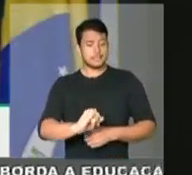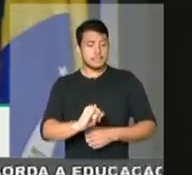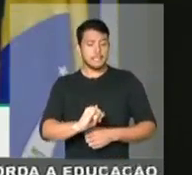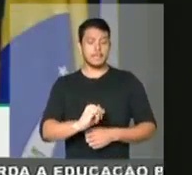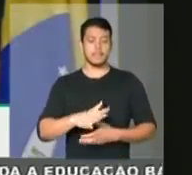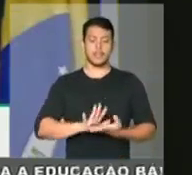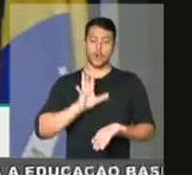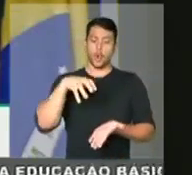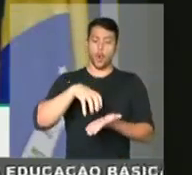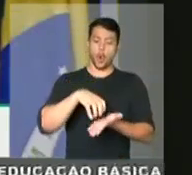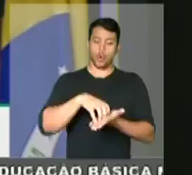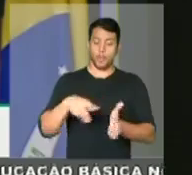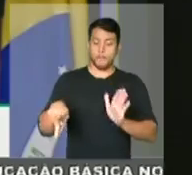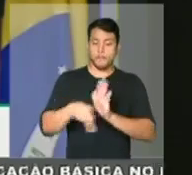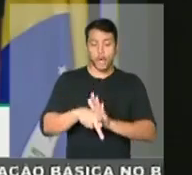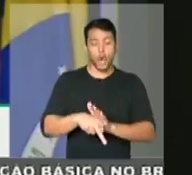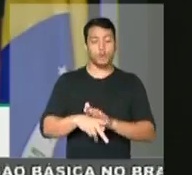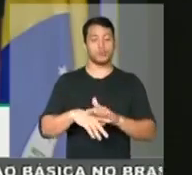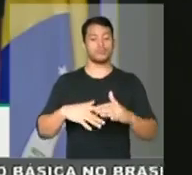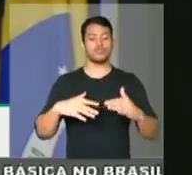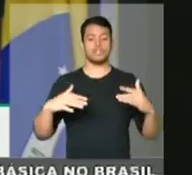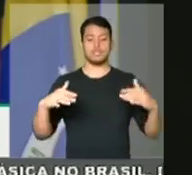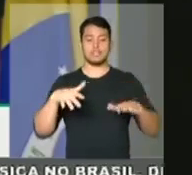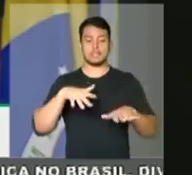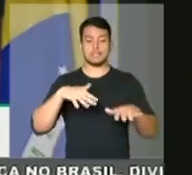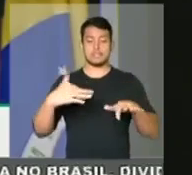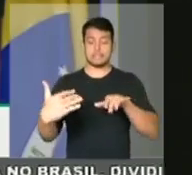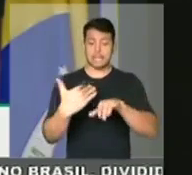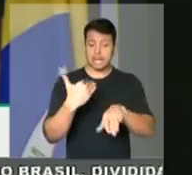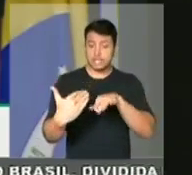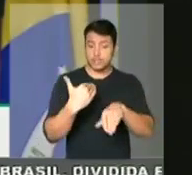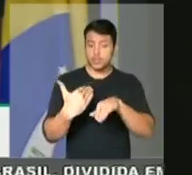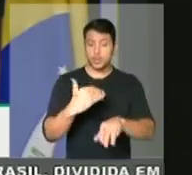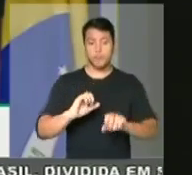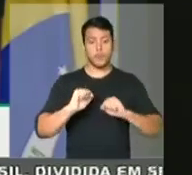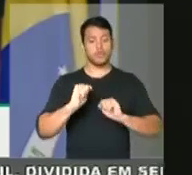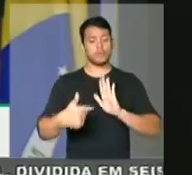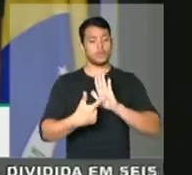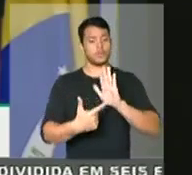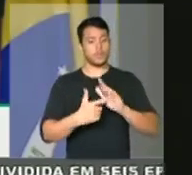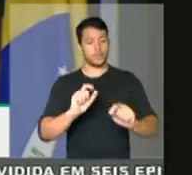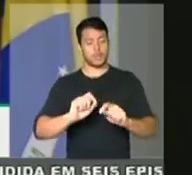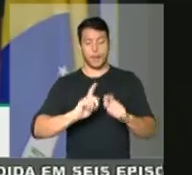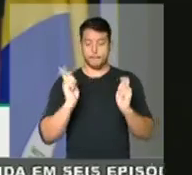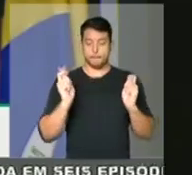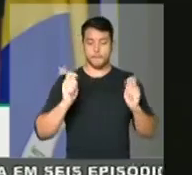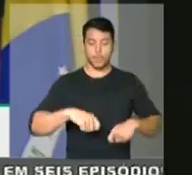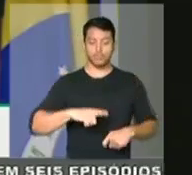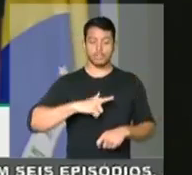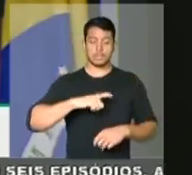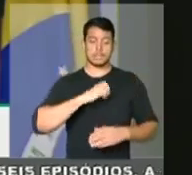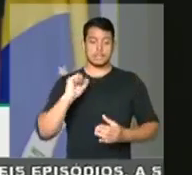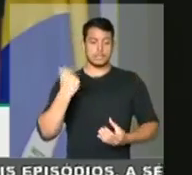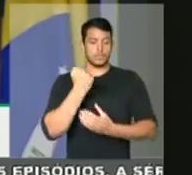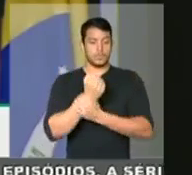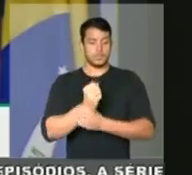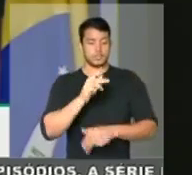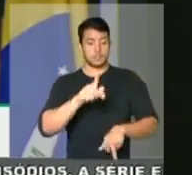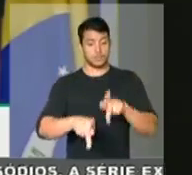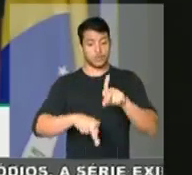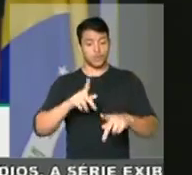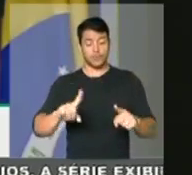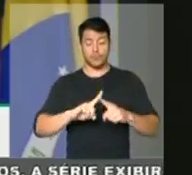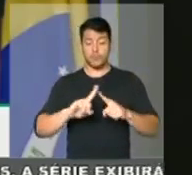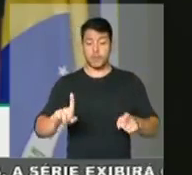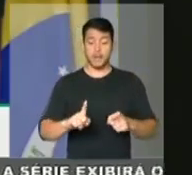a administração pública desapropriar, visando ao bem comum e à segurança da população. Porém, na